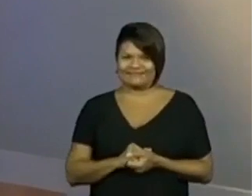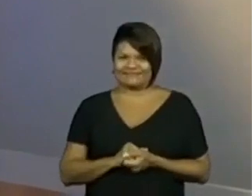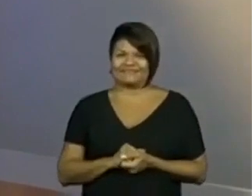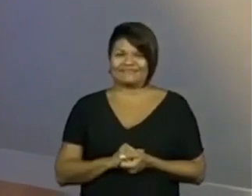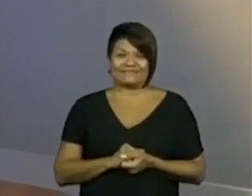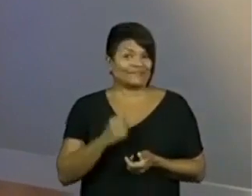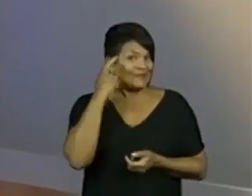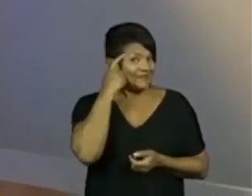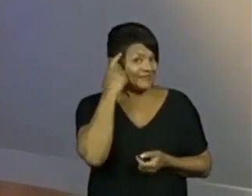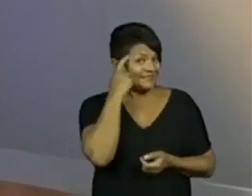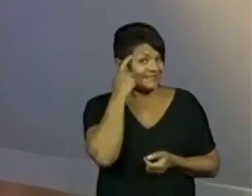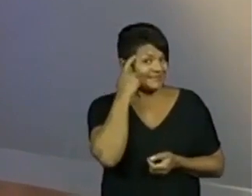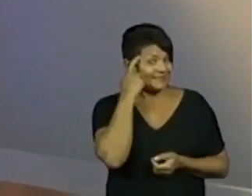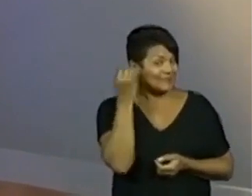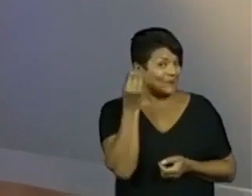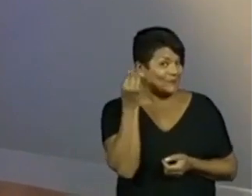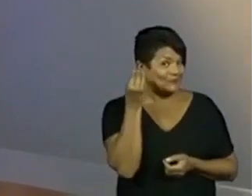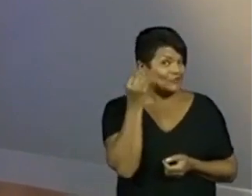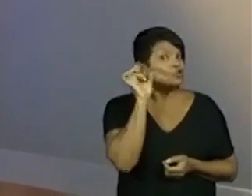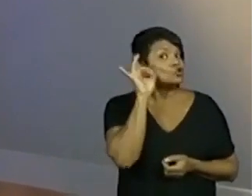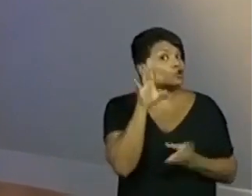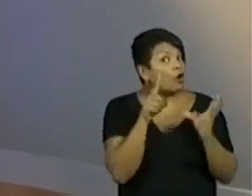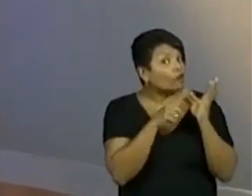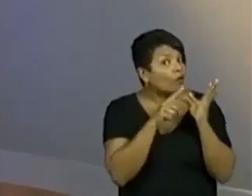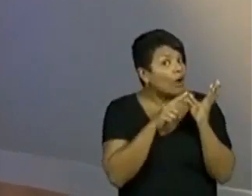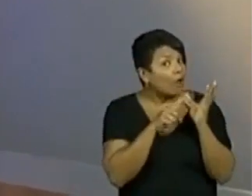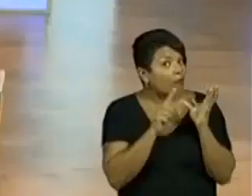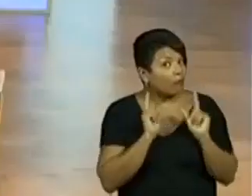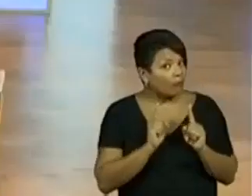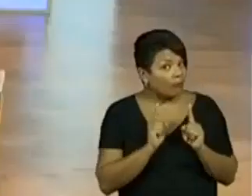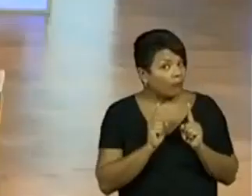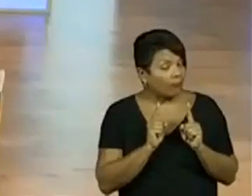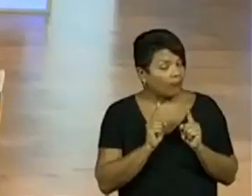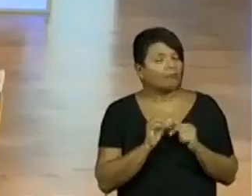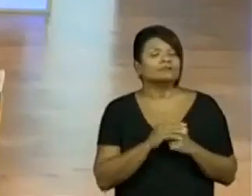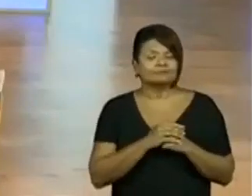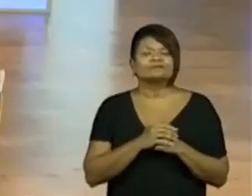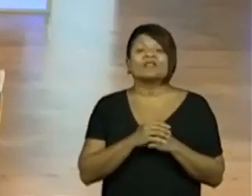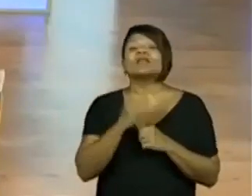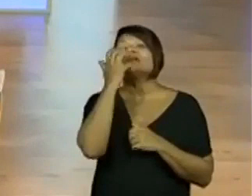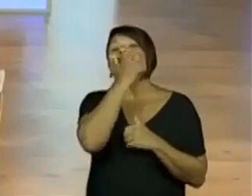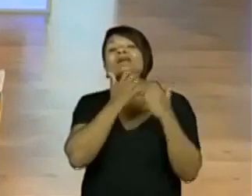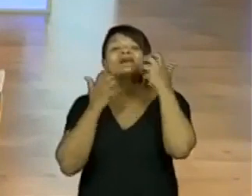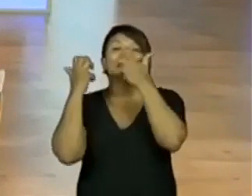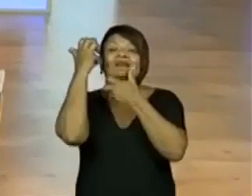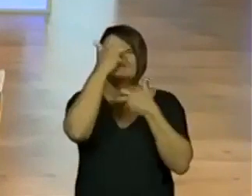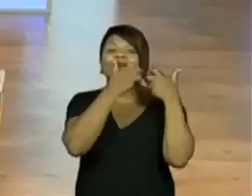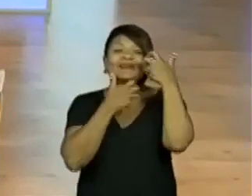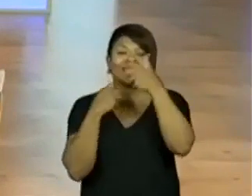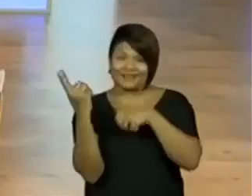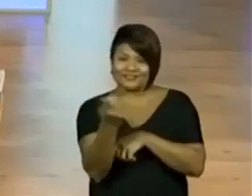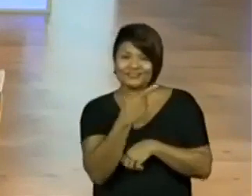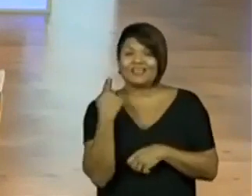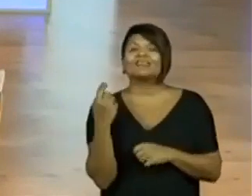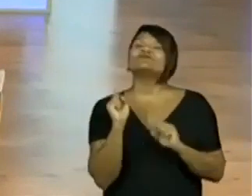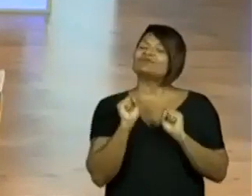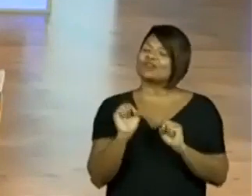Cada um vai pensando como ficaria e a gente vai cantar, né? A gente vai